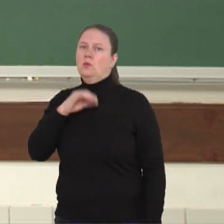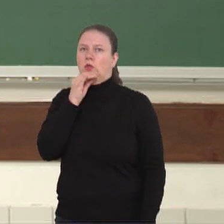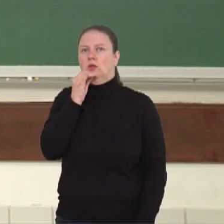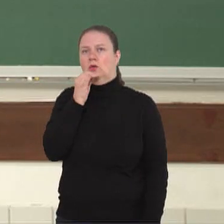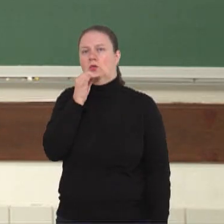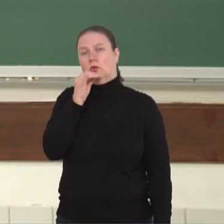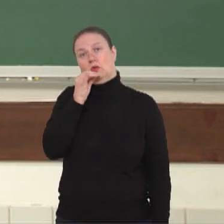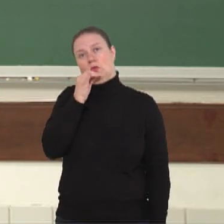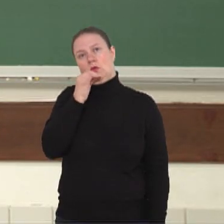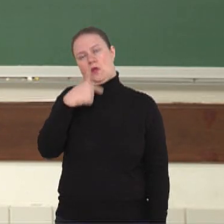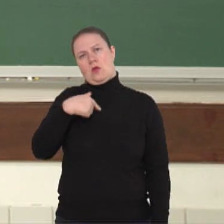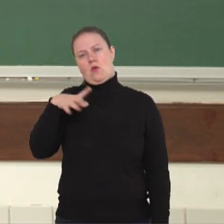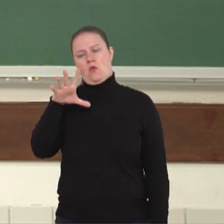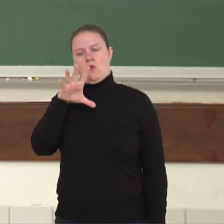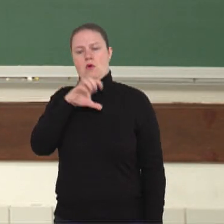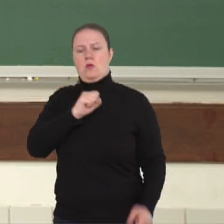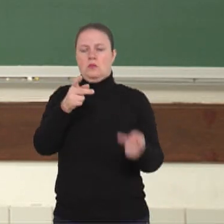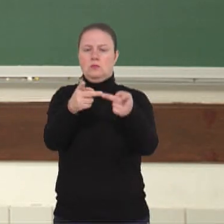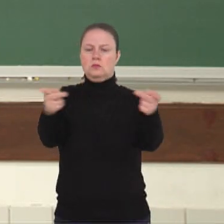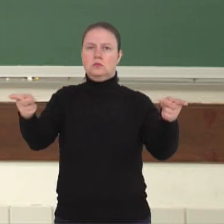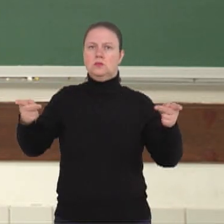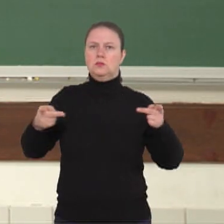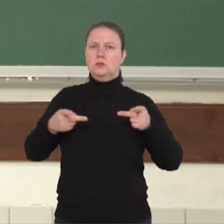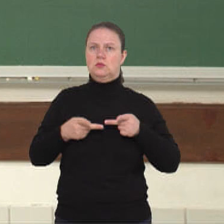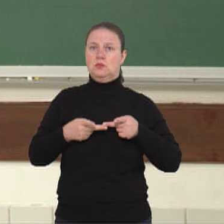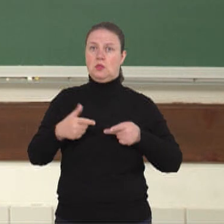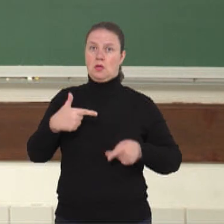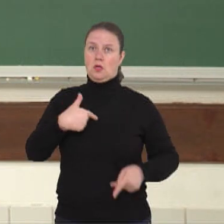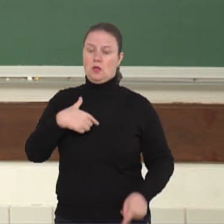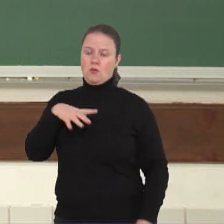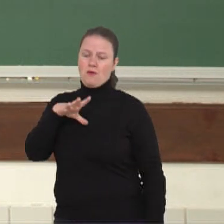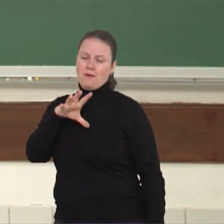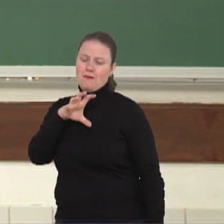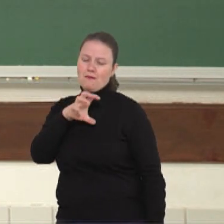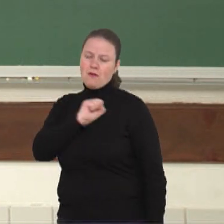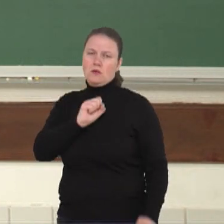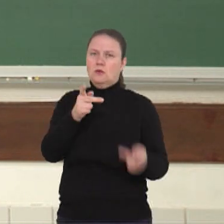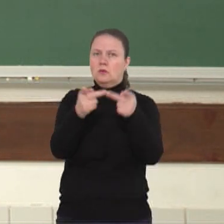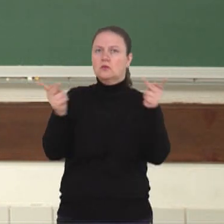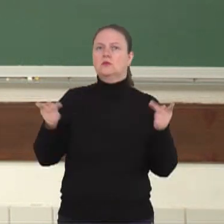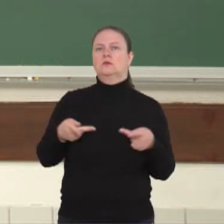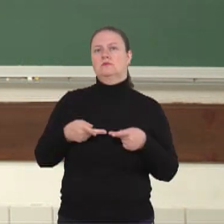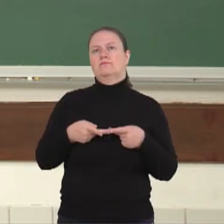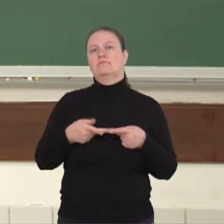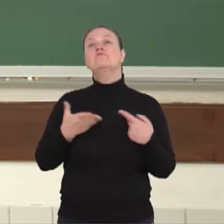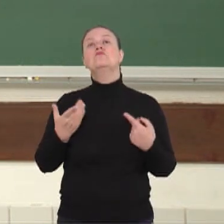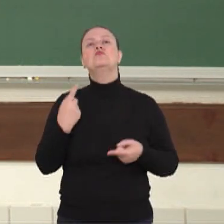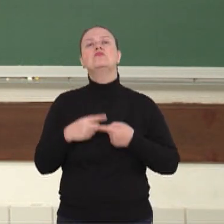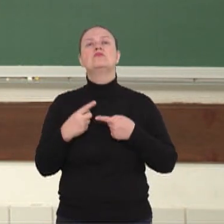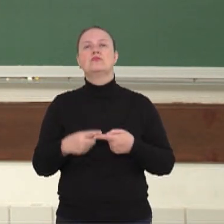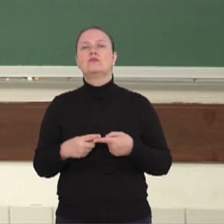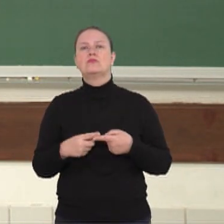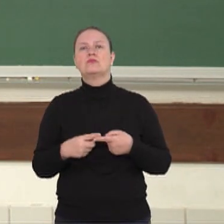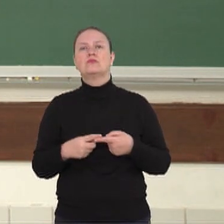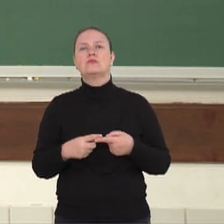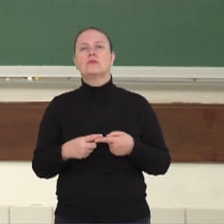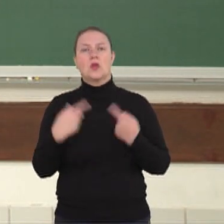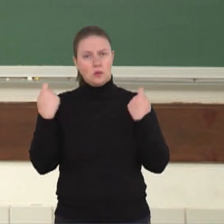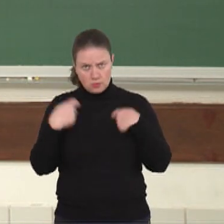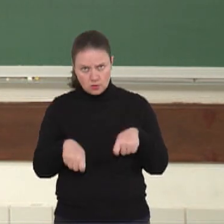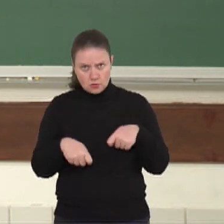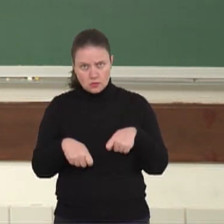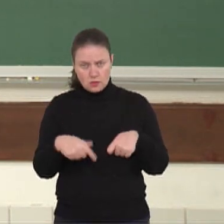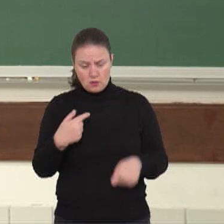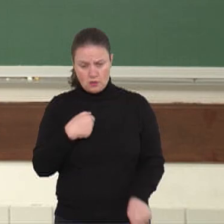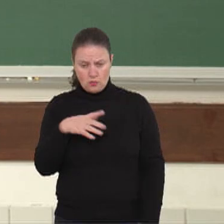exemplo, né? Eu amo pizza. Eu amo pizza. O que ele é? Ele é transitivo direto por quê? Ele precisa de complemento? Eu